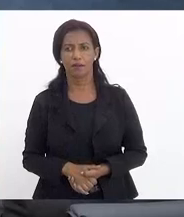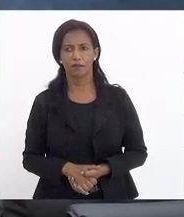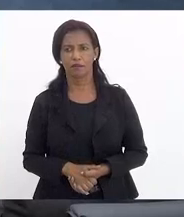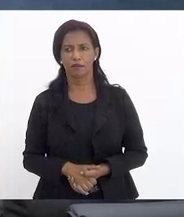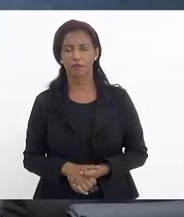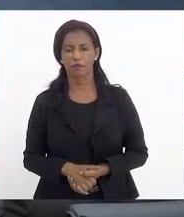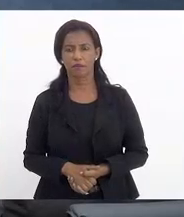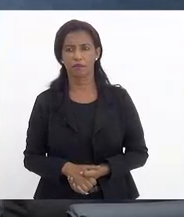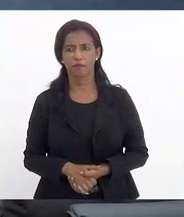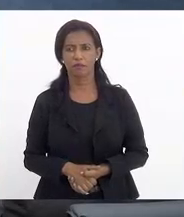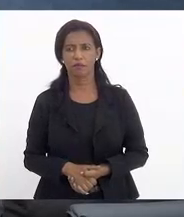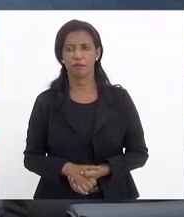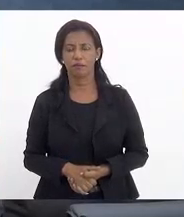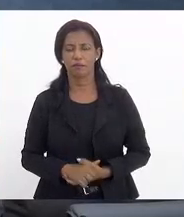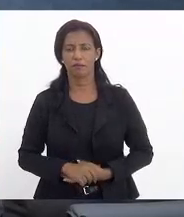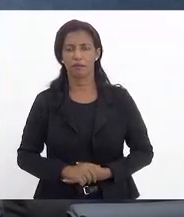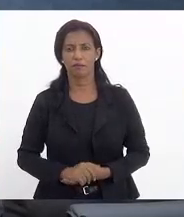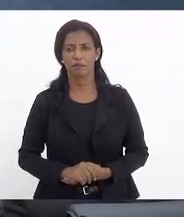Entendeu? Não tem necessidade.